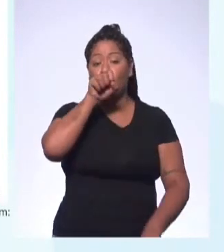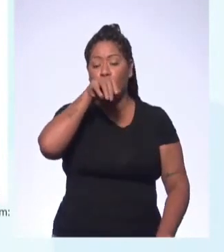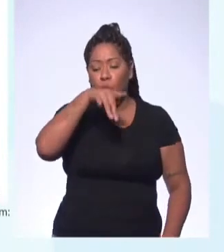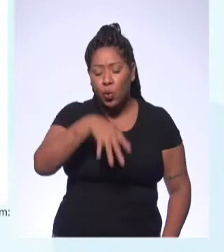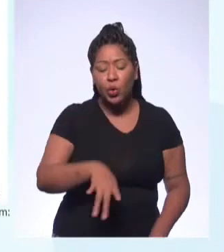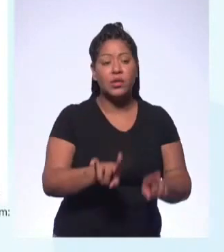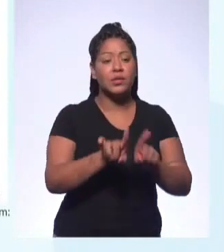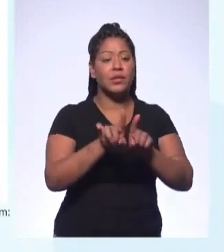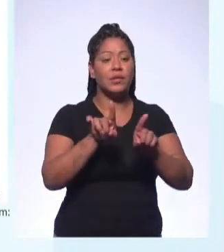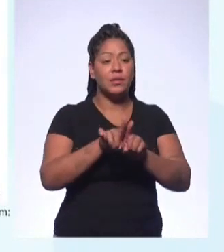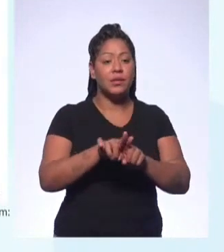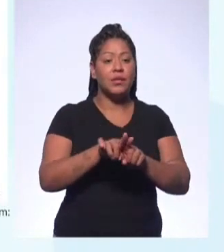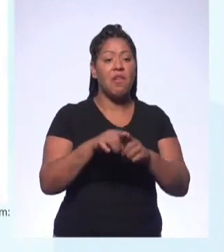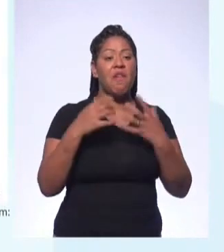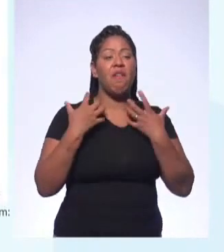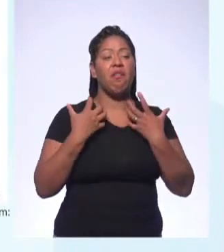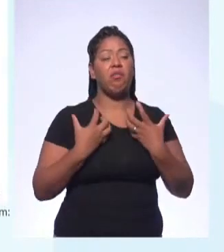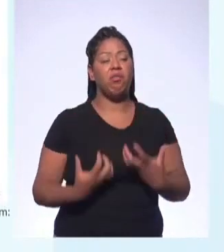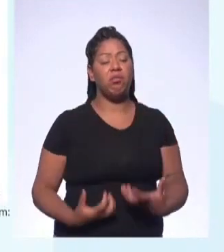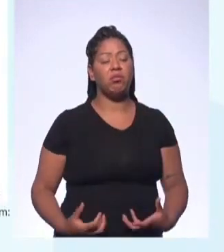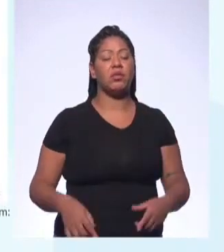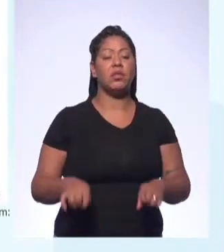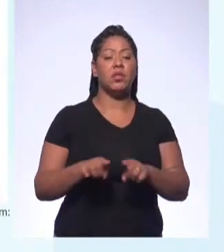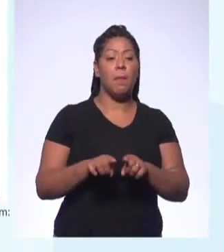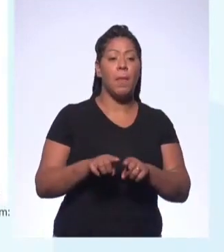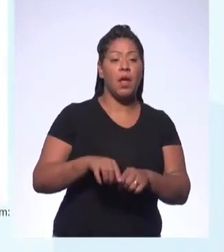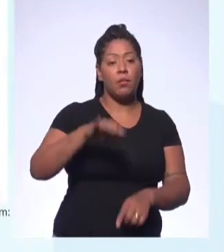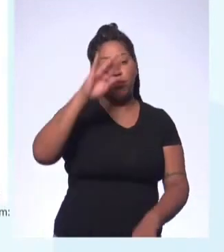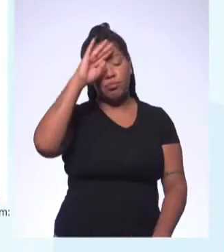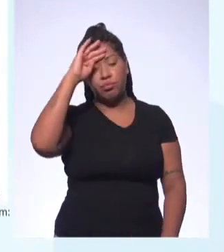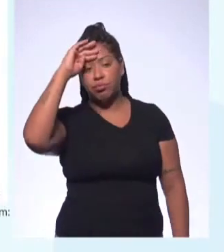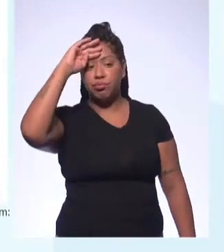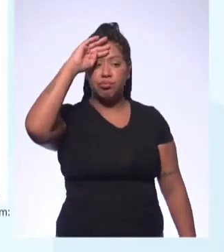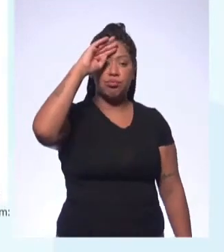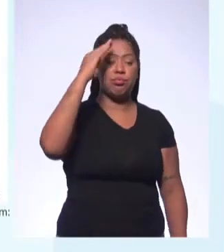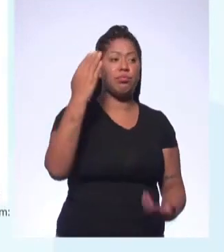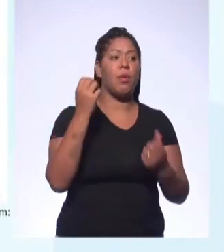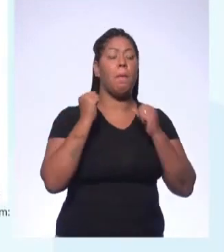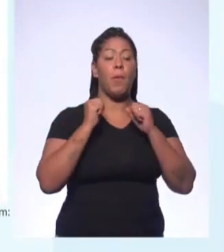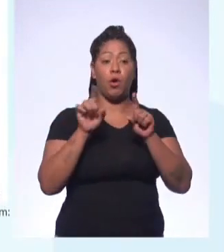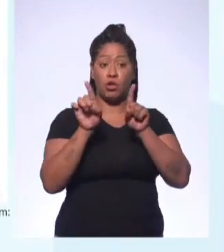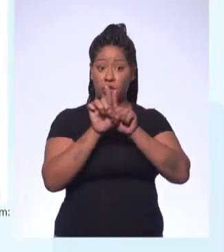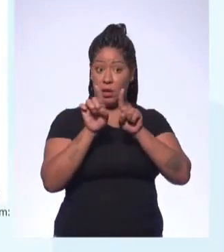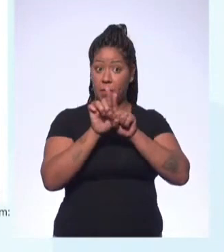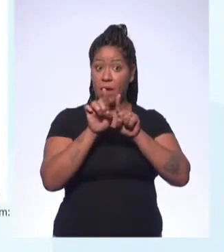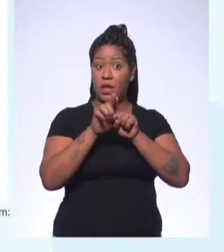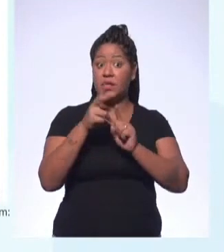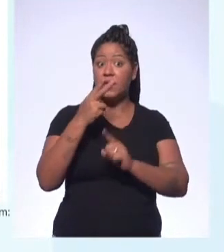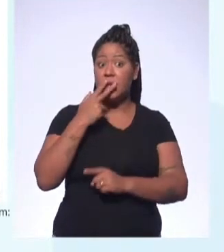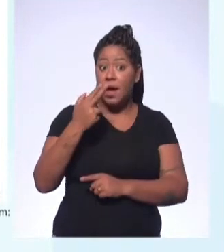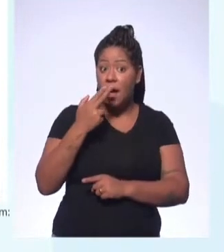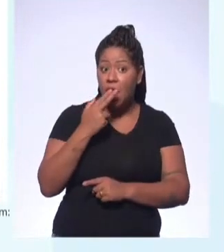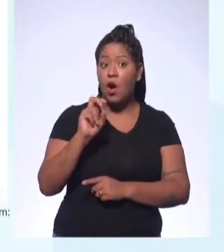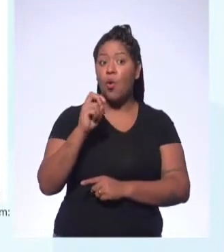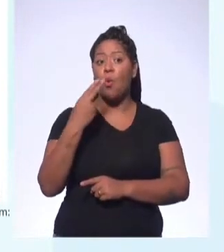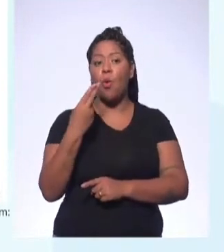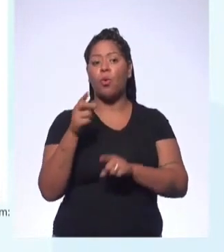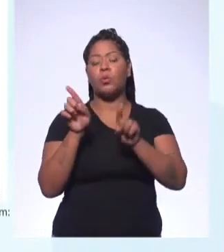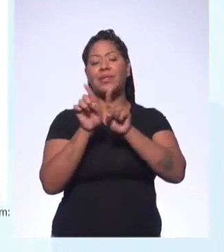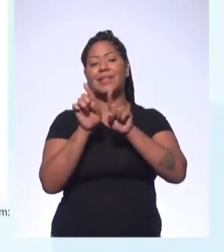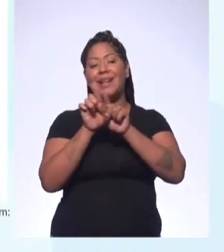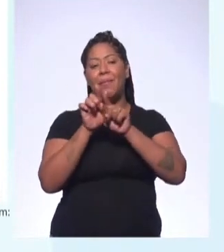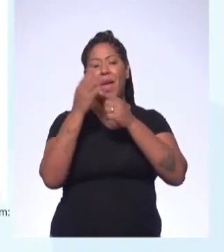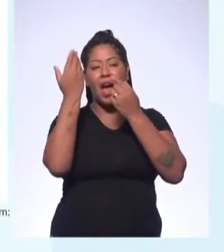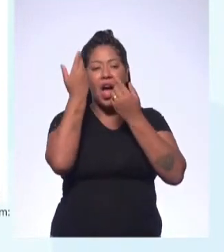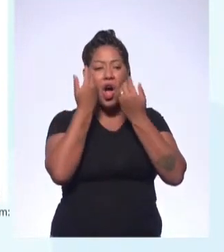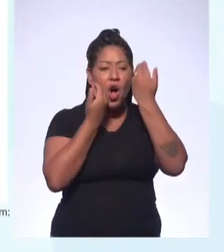e, né, olha só que interessante, a pessoa pode ter aversão a cigarro, a alguns alimentos, tá? Ficar com aquela cor amarelada,